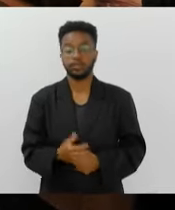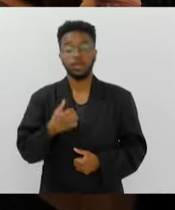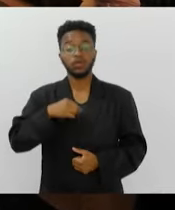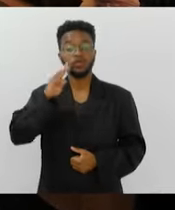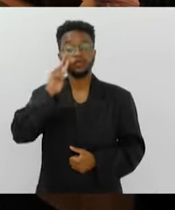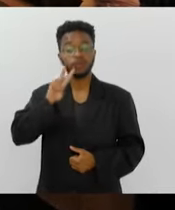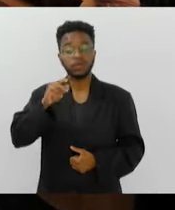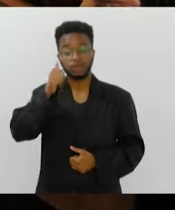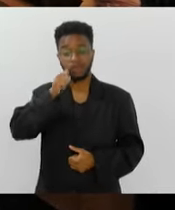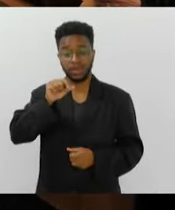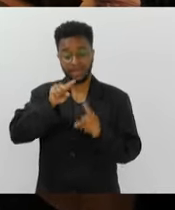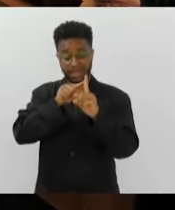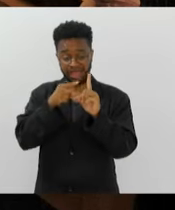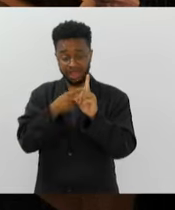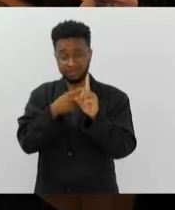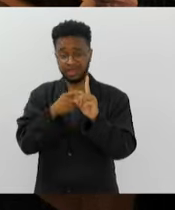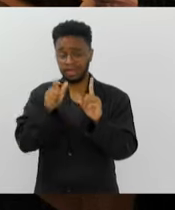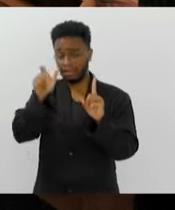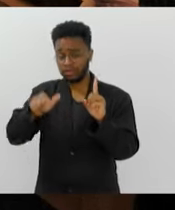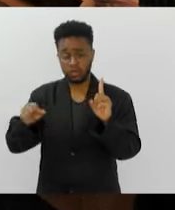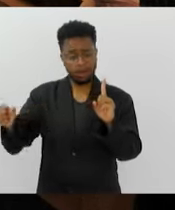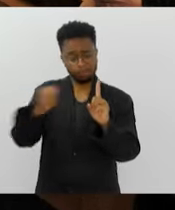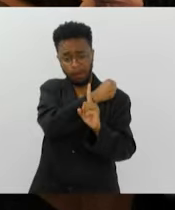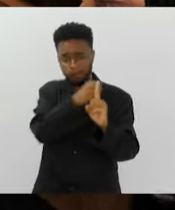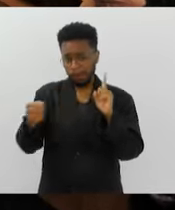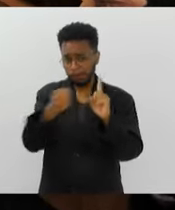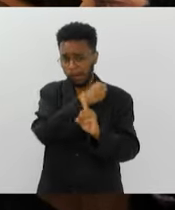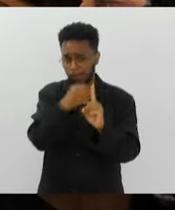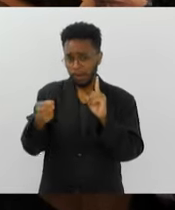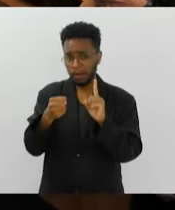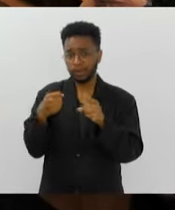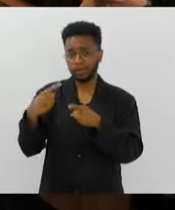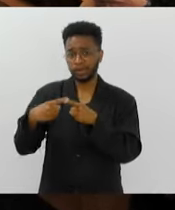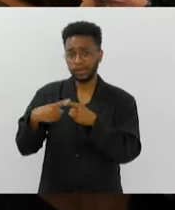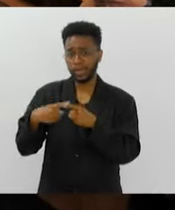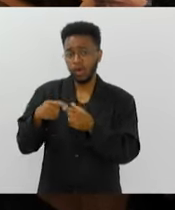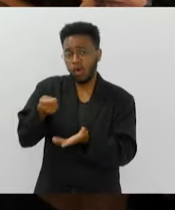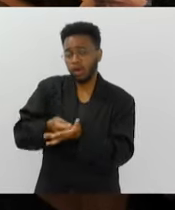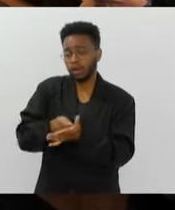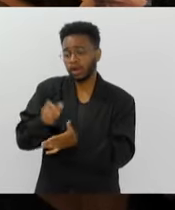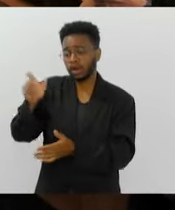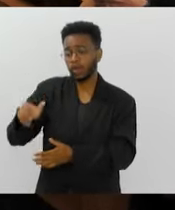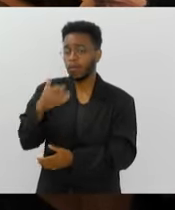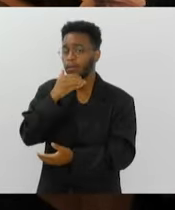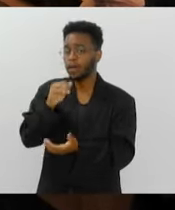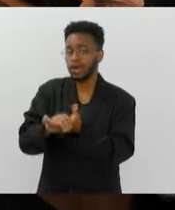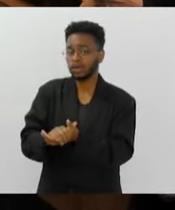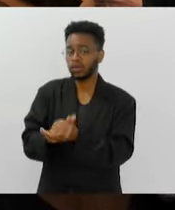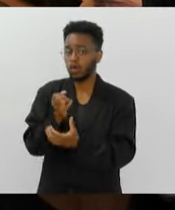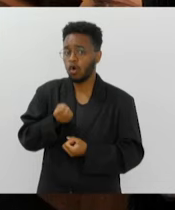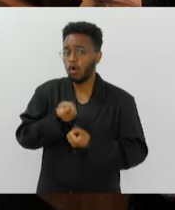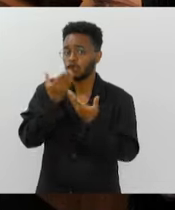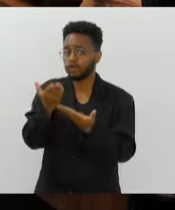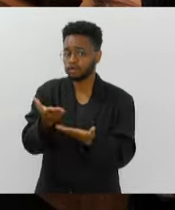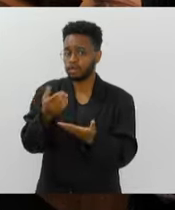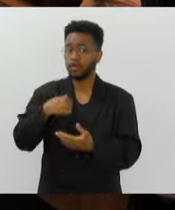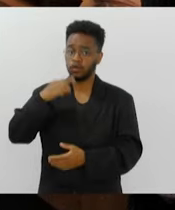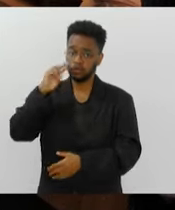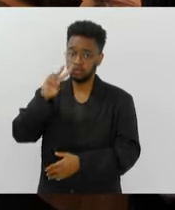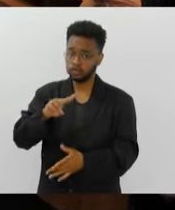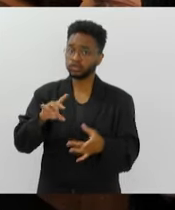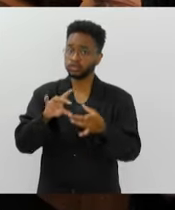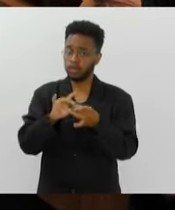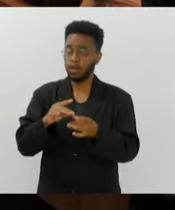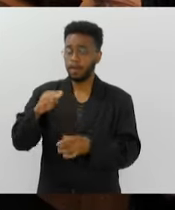grávida apanhando na barriga pro marido confessar eu vi isso na polícia do exército da vila